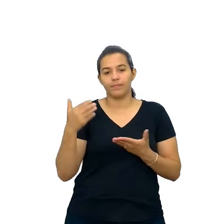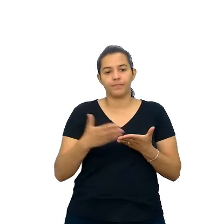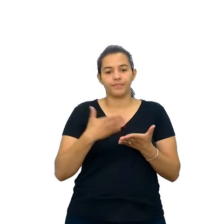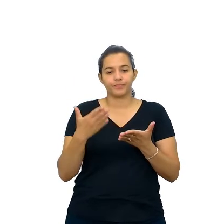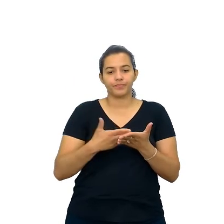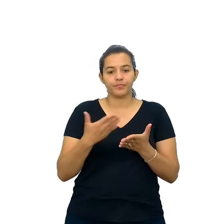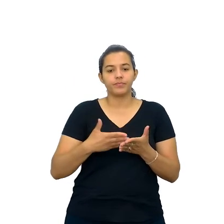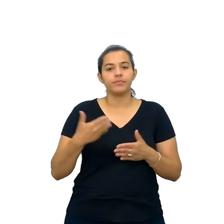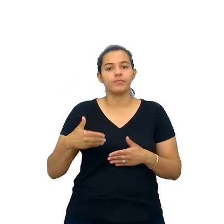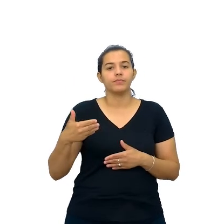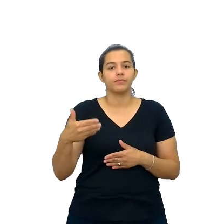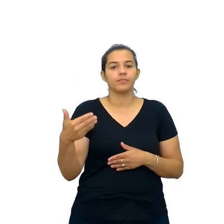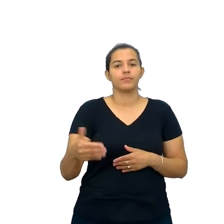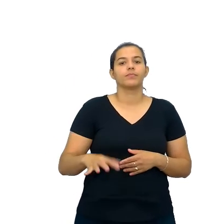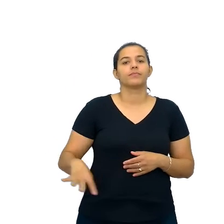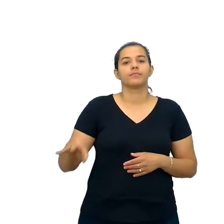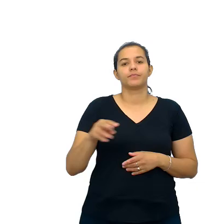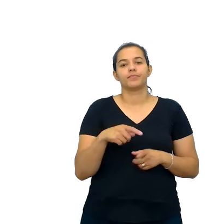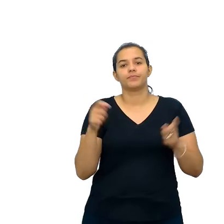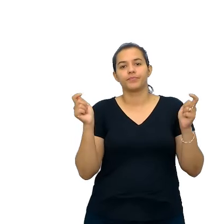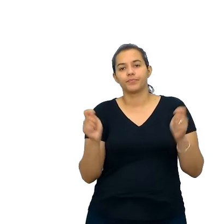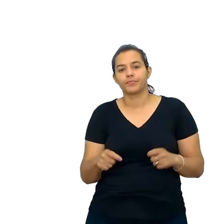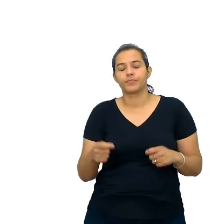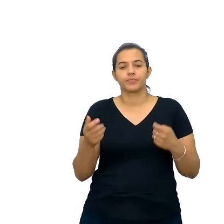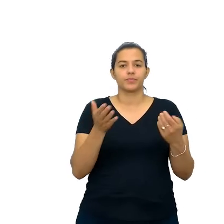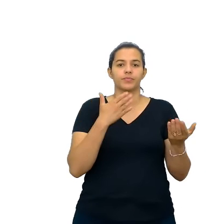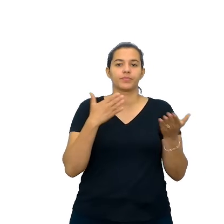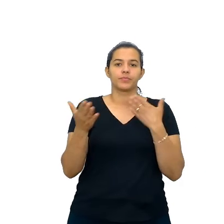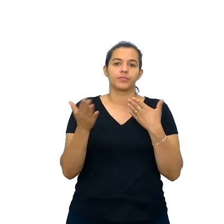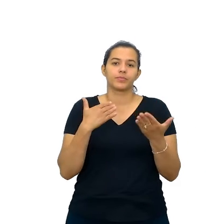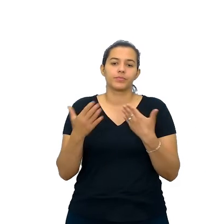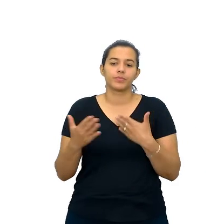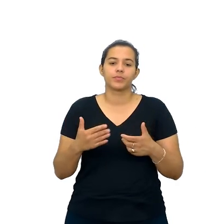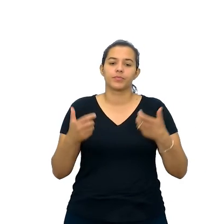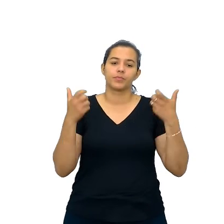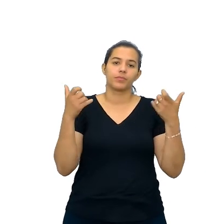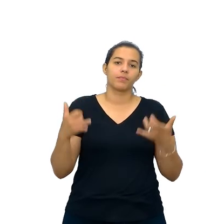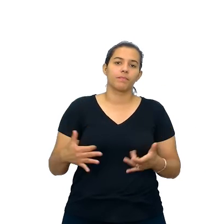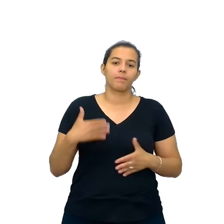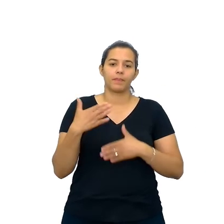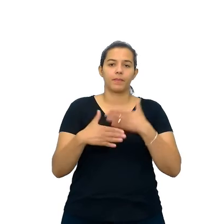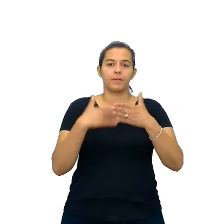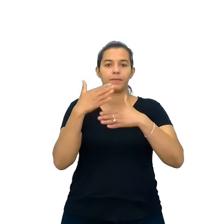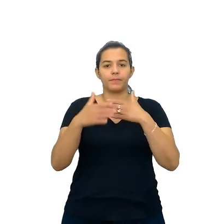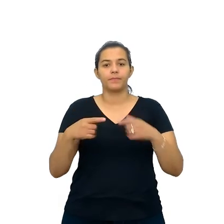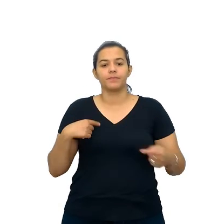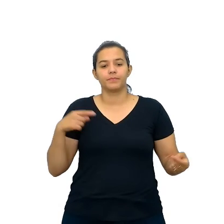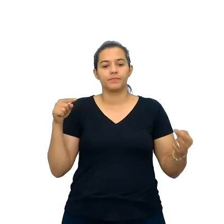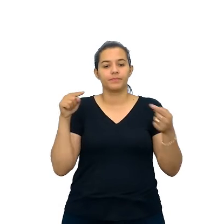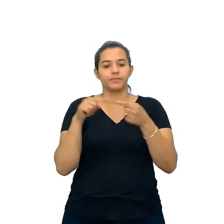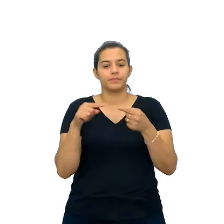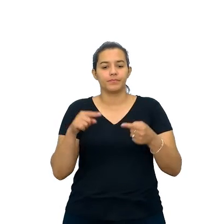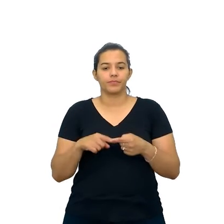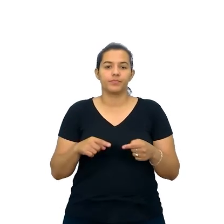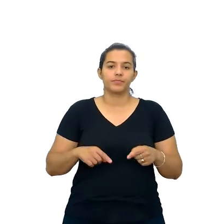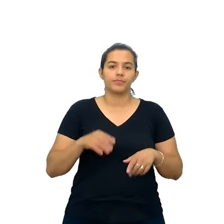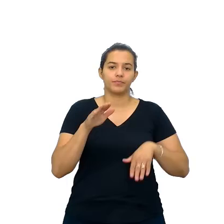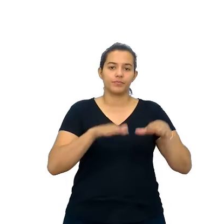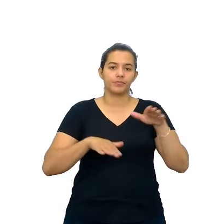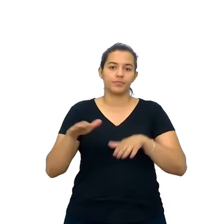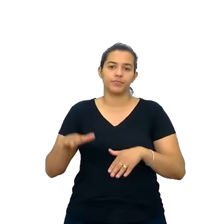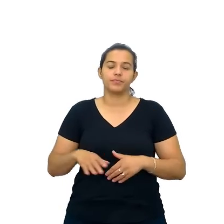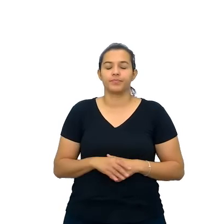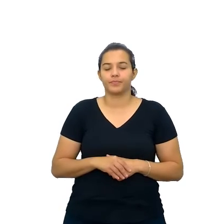gente possa discutir um pouquinho sobre esses processos em relação às atividades.